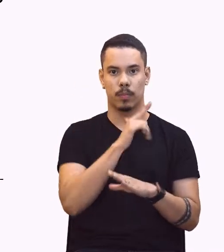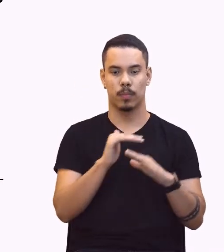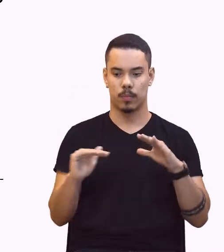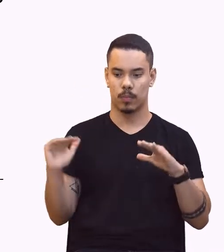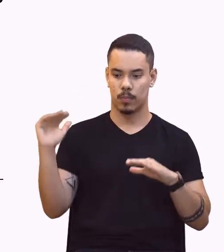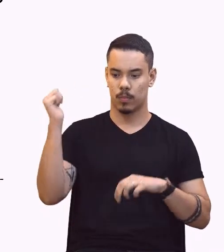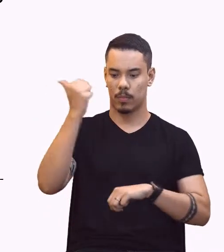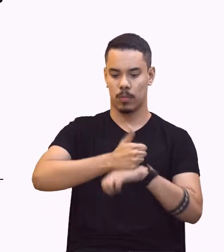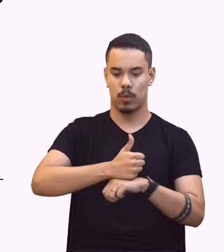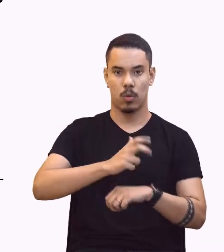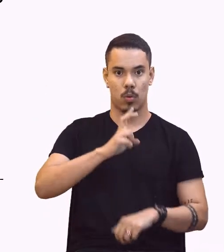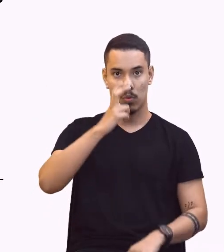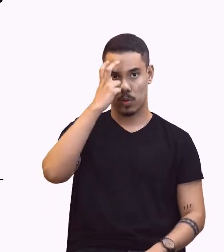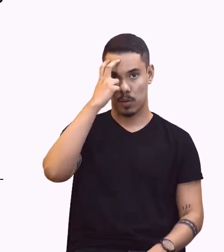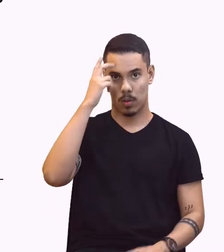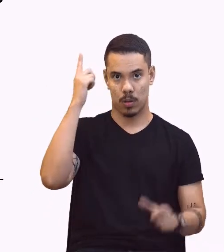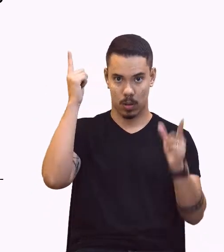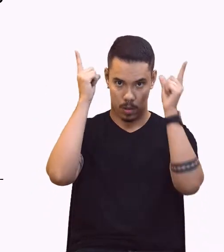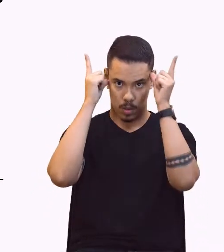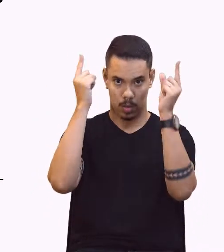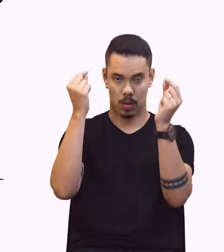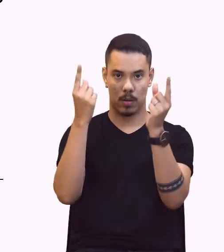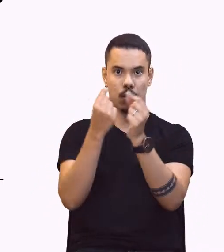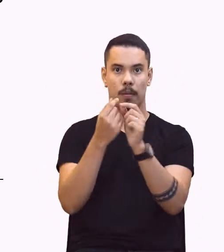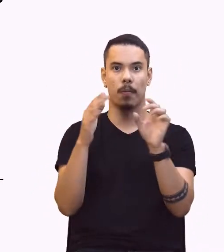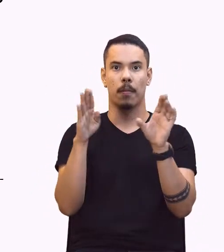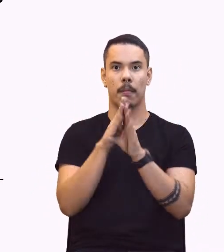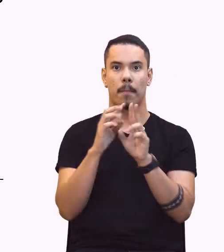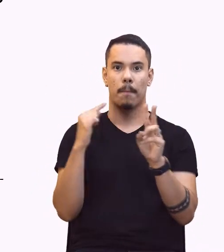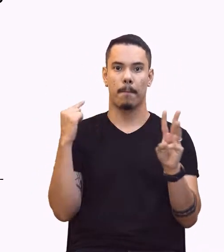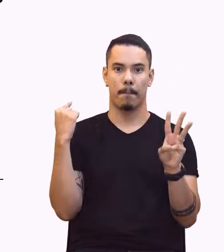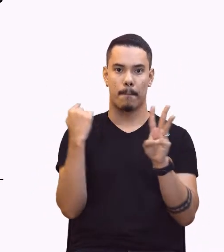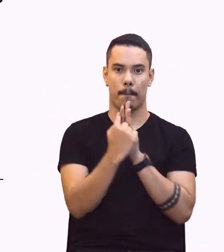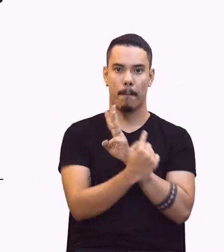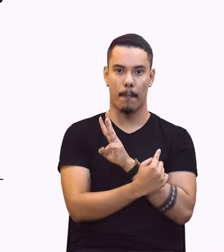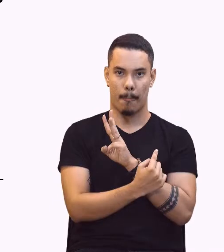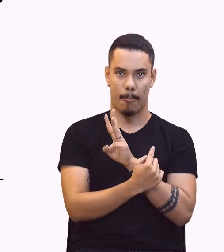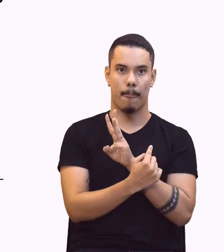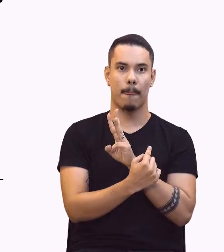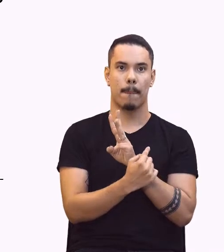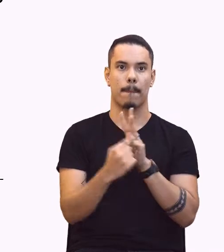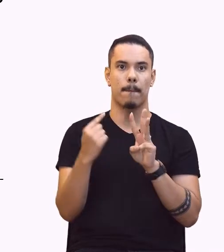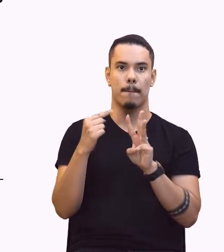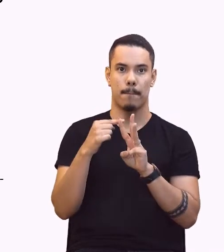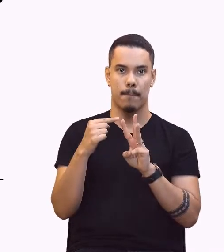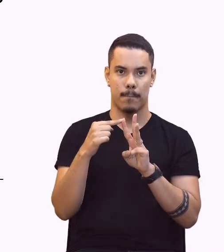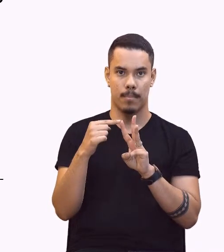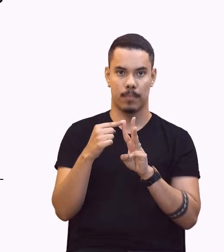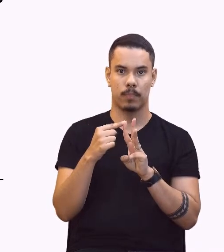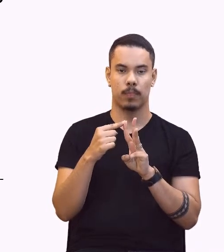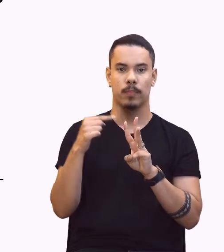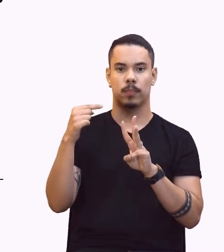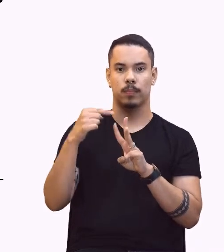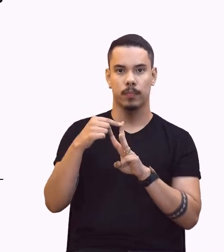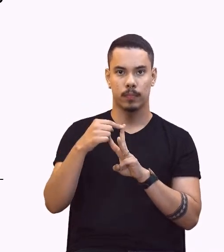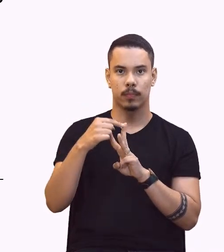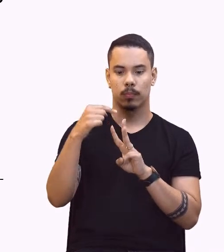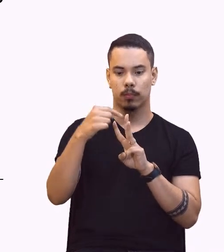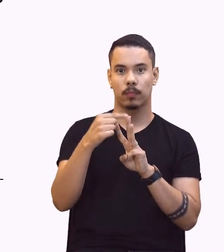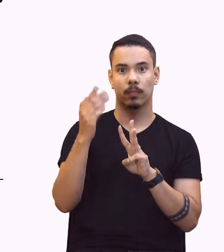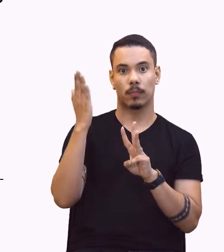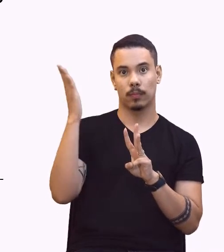grega nos três grandes reinos helenísticos, a Macedônia, a Síria e o